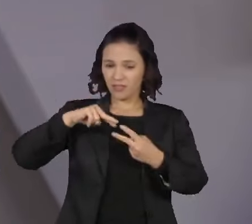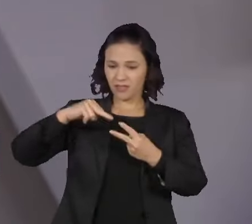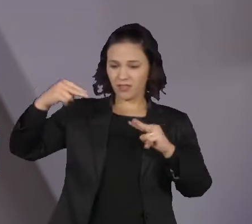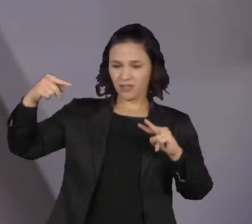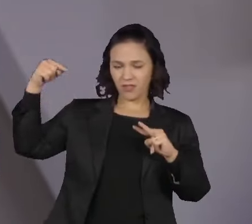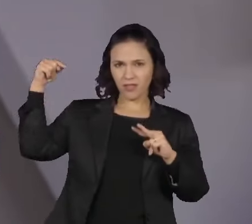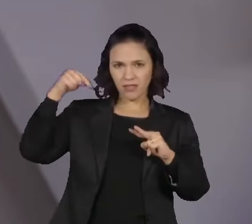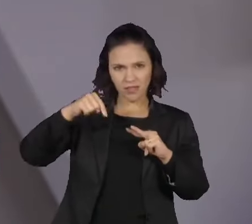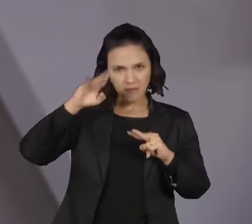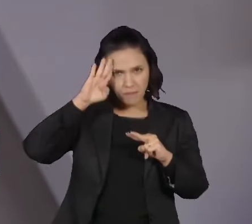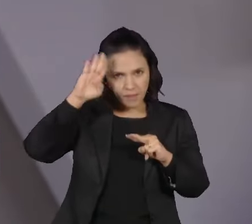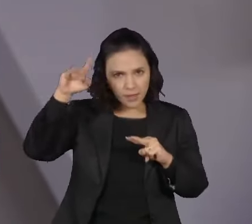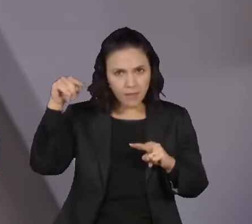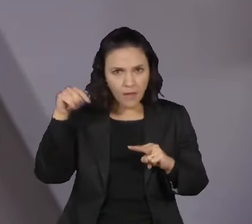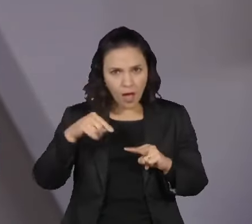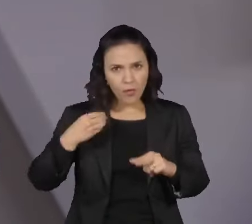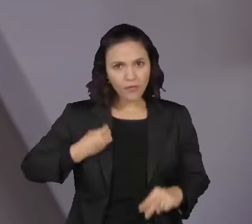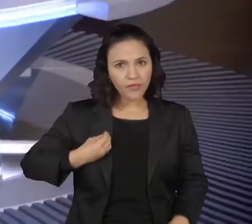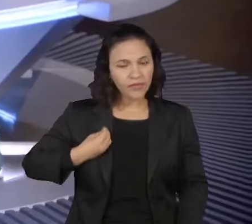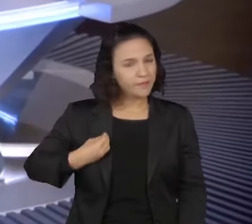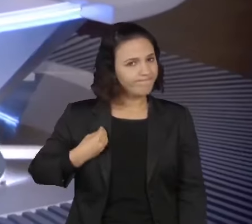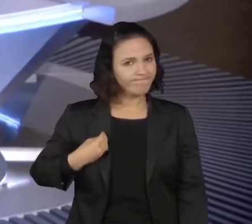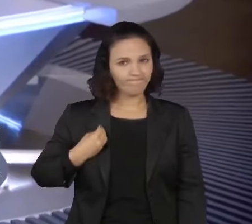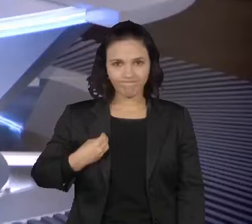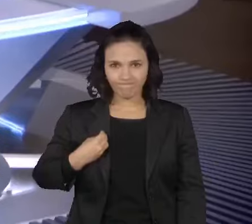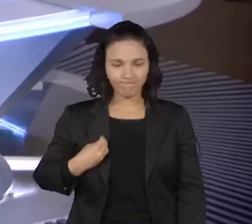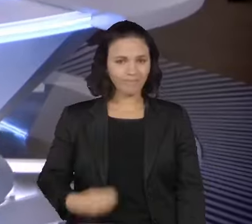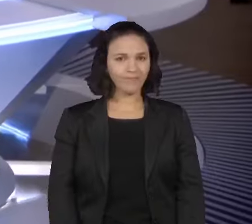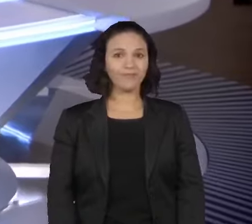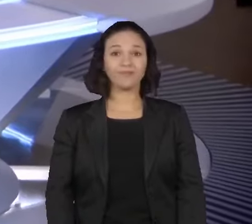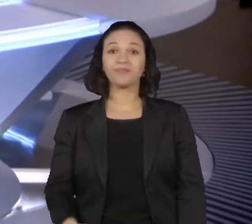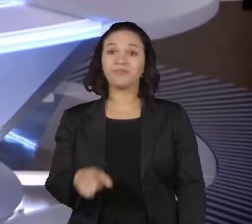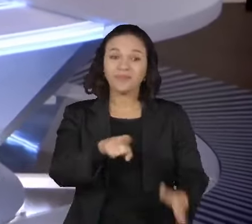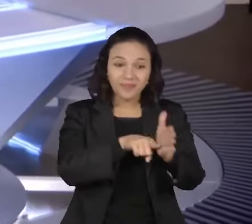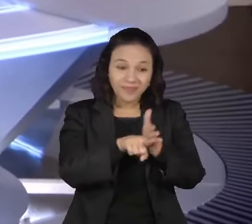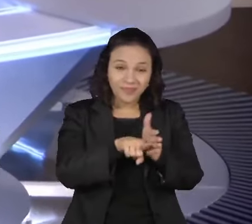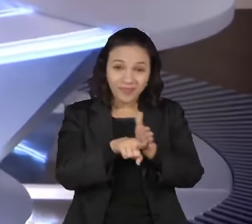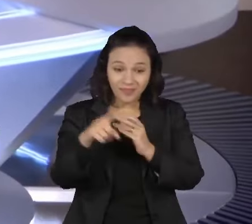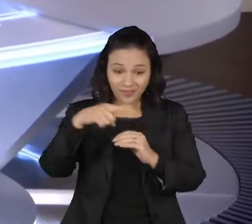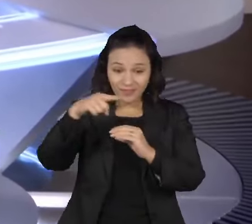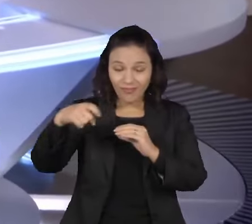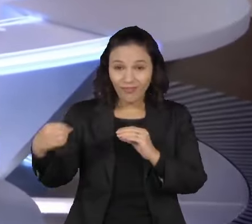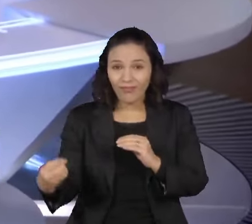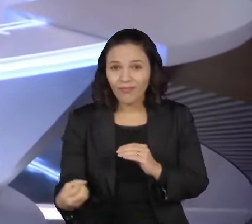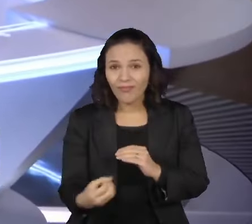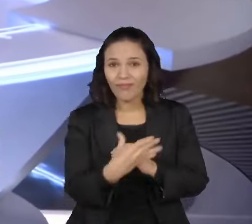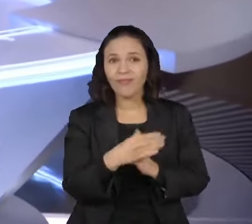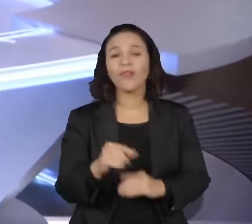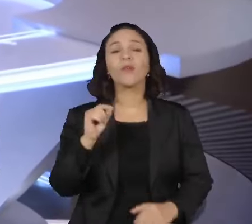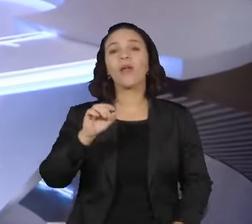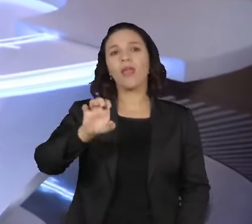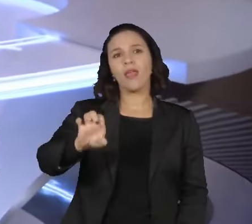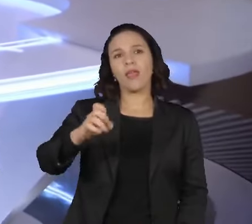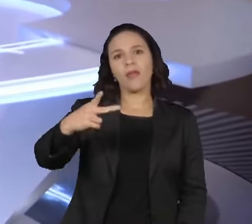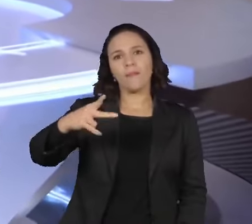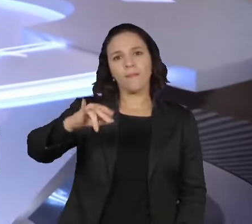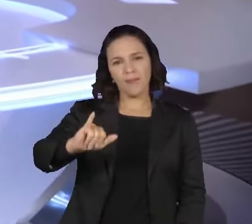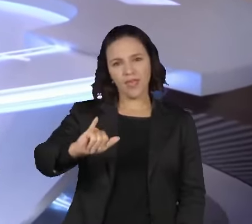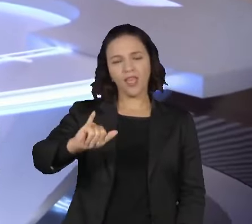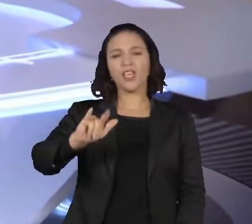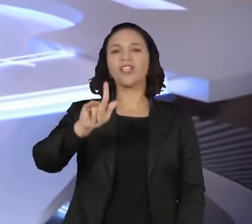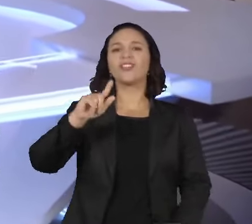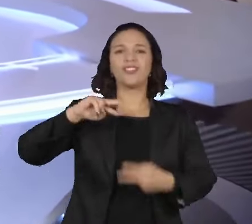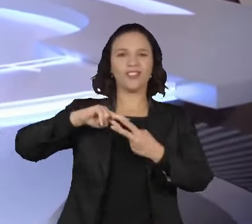são determinantes para a nossa vida. Uma ciência relativamente nova, a epigenética,